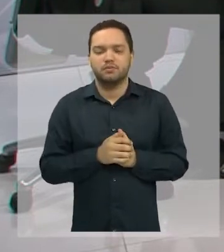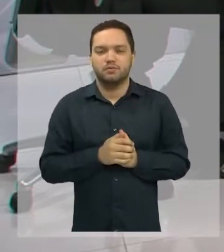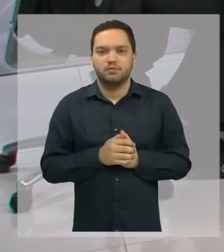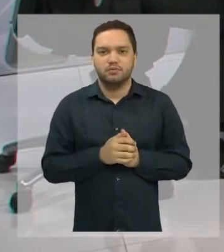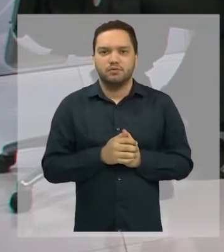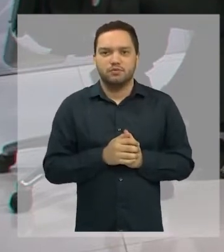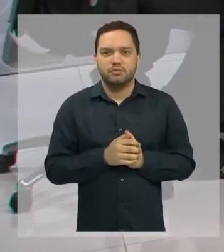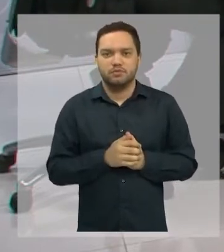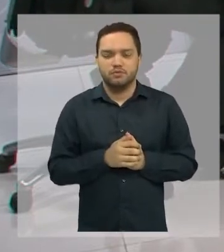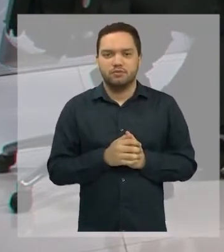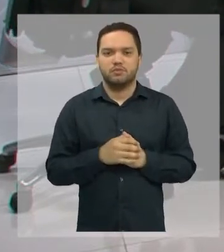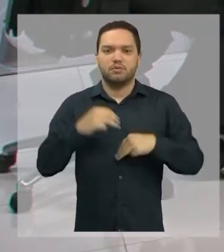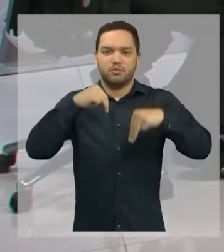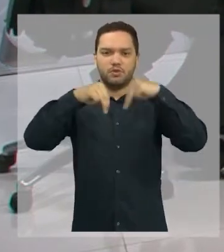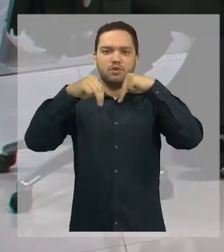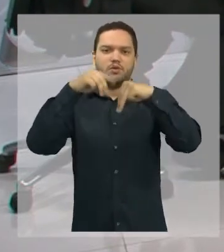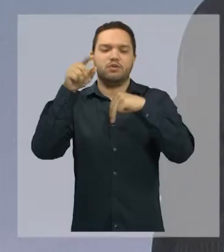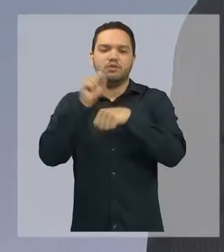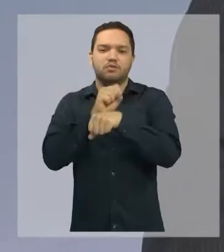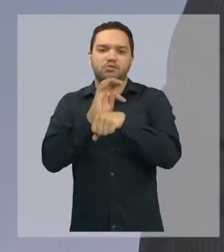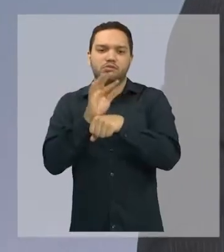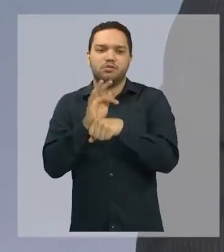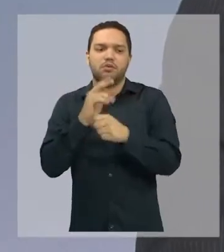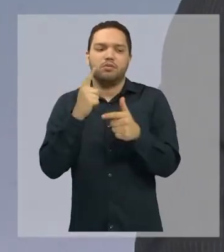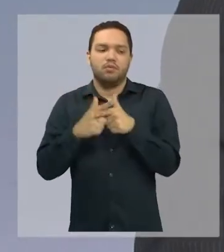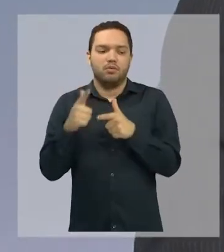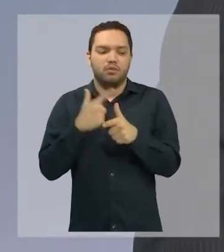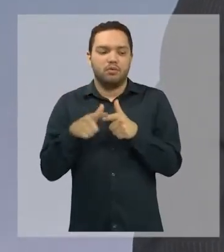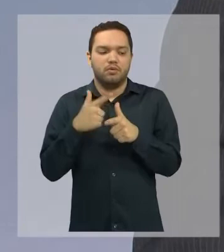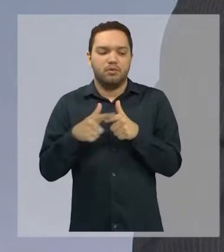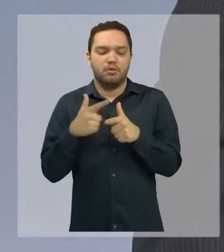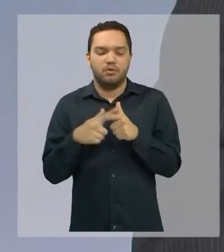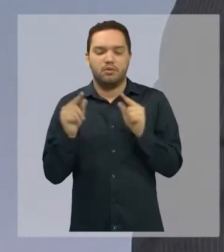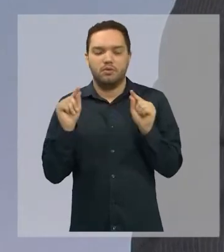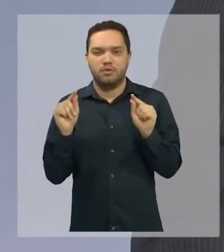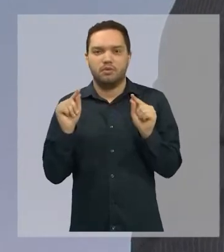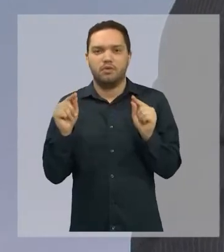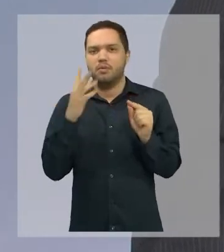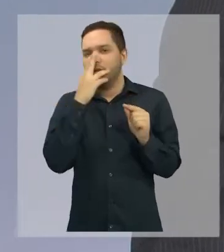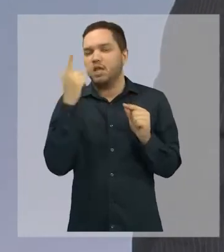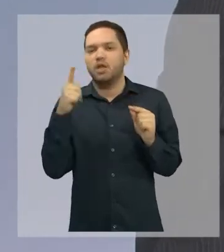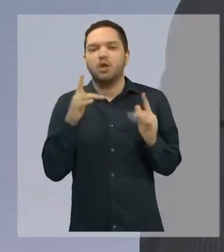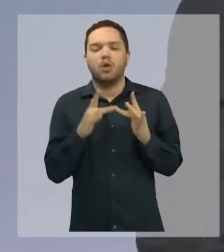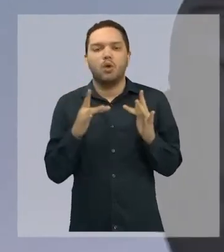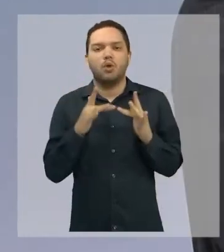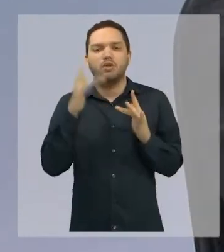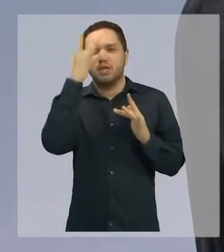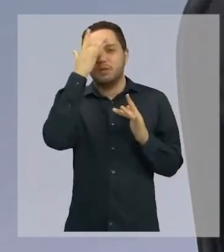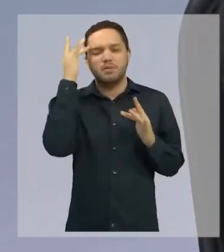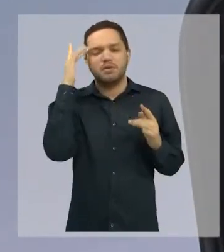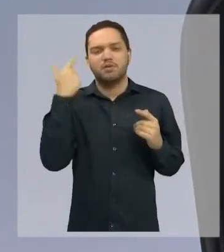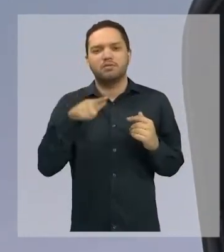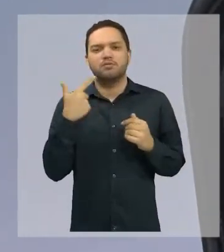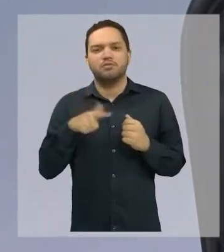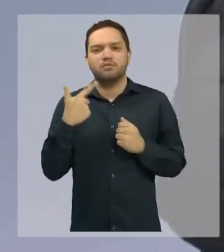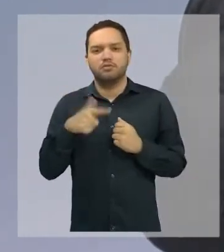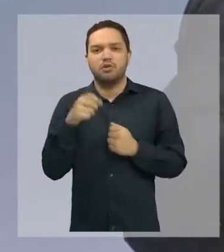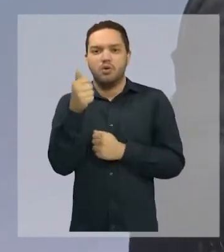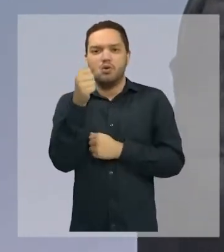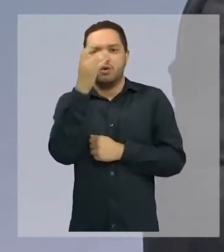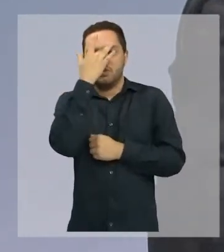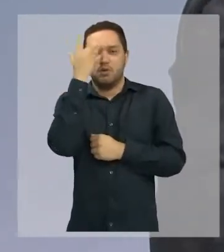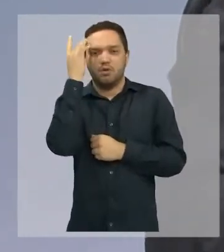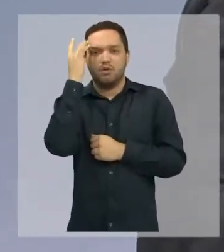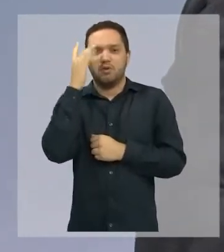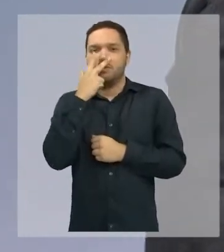ministro, né? De ministro do Supremo, porque o problema é que eles não têm conexão com a sociedade. Eles são 11 pessoas lá que